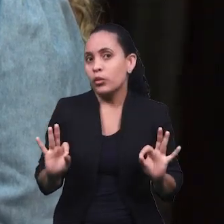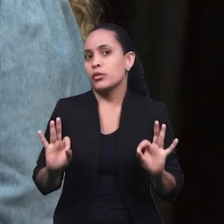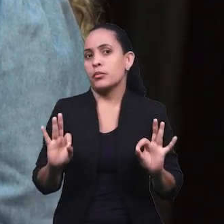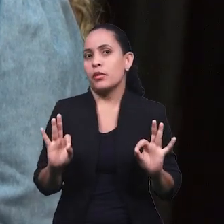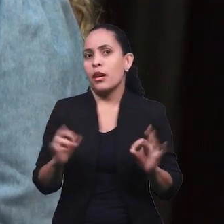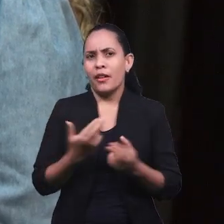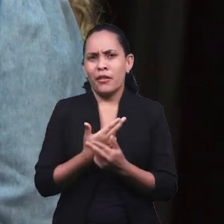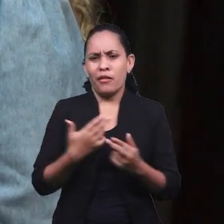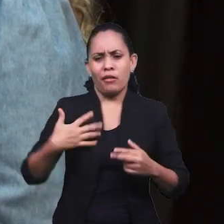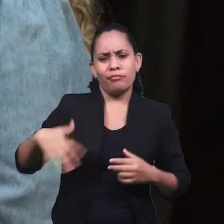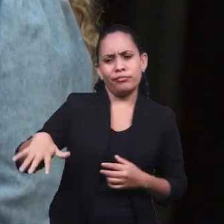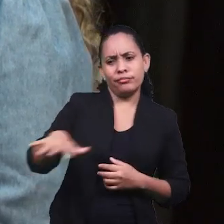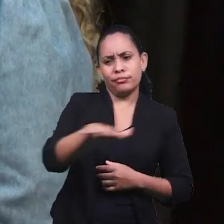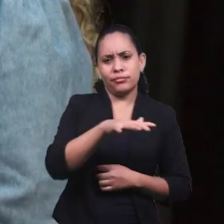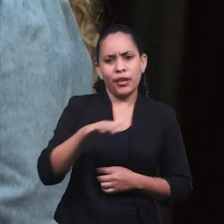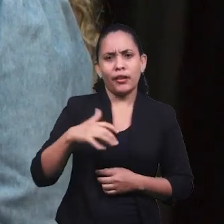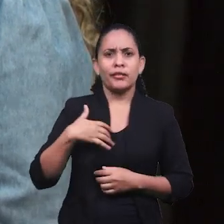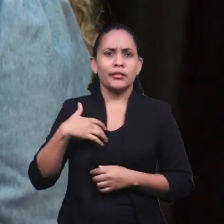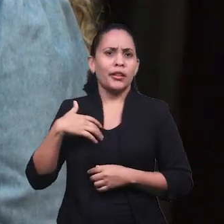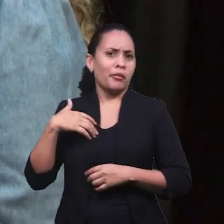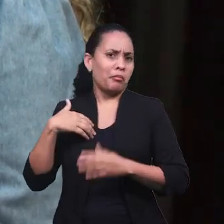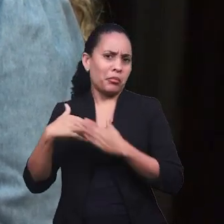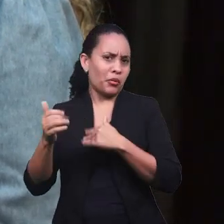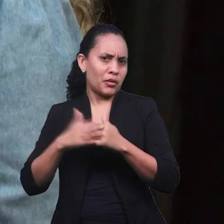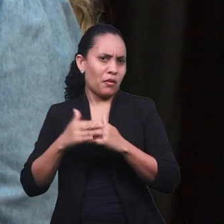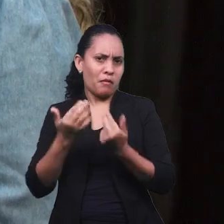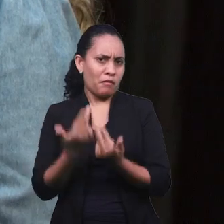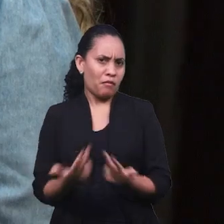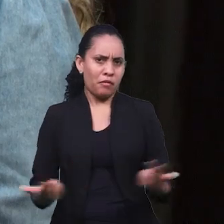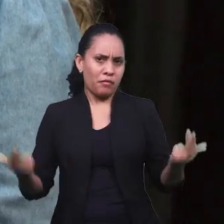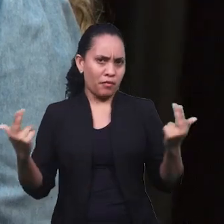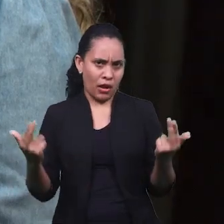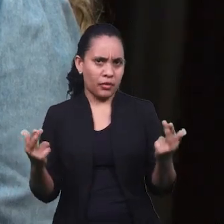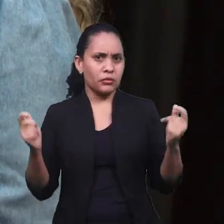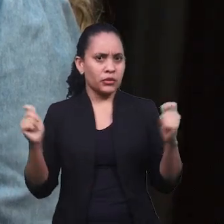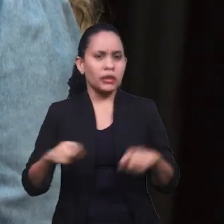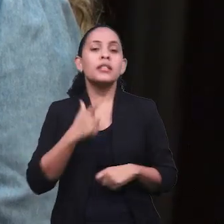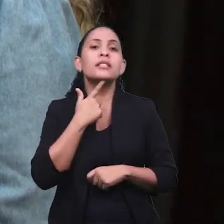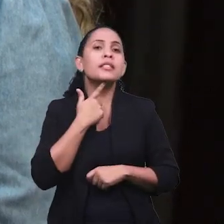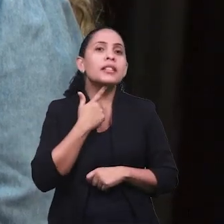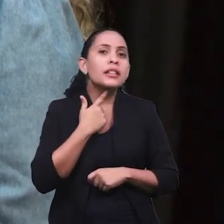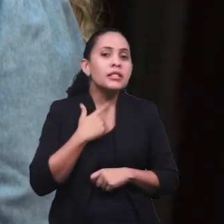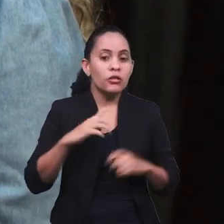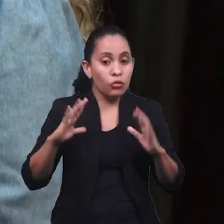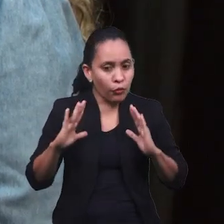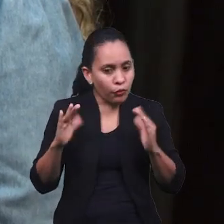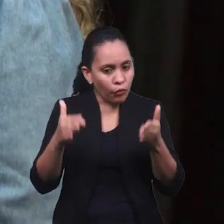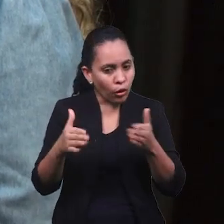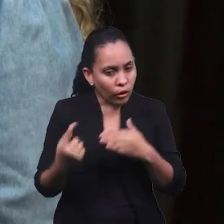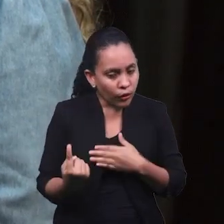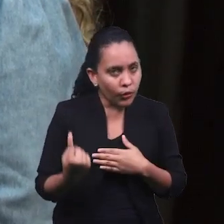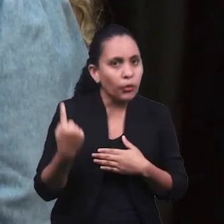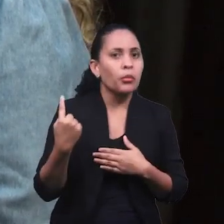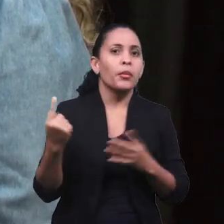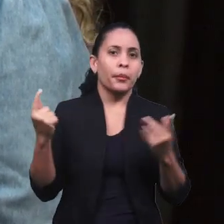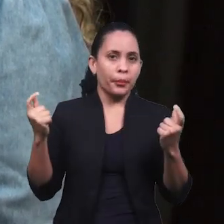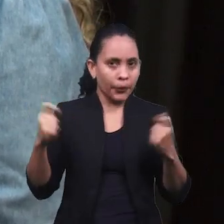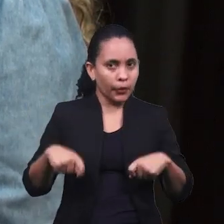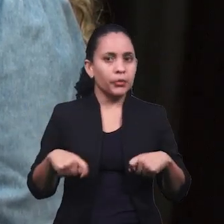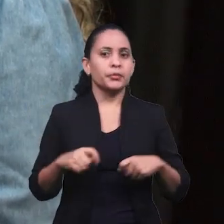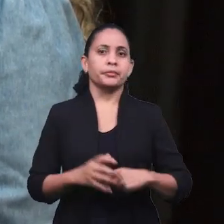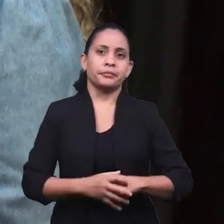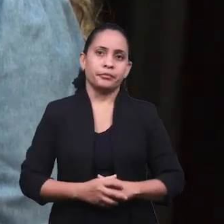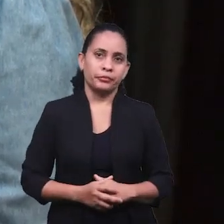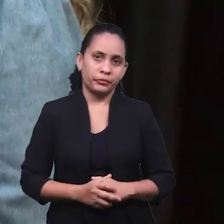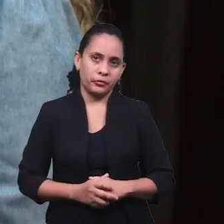em diferentes áreas depois. Caso, né, durante o curso você deseje se especializar em alguma área, então isso também vai ser possível,